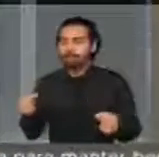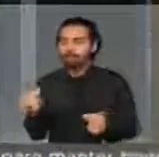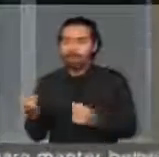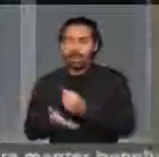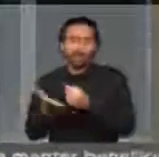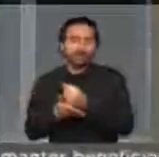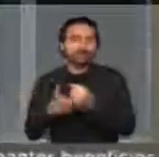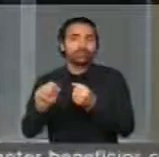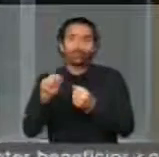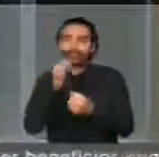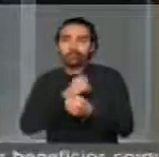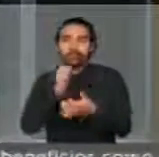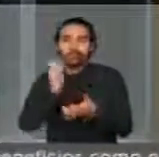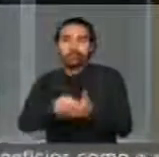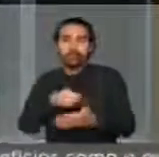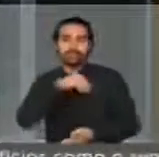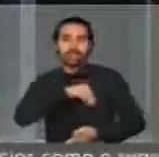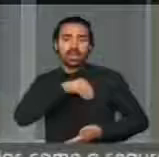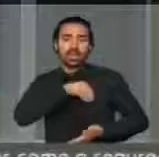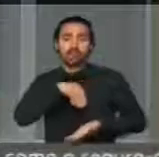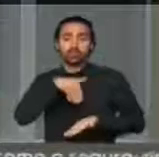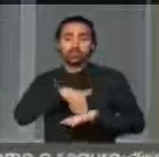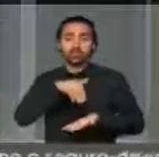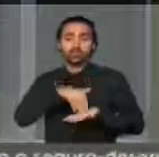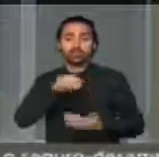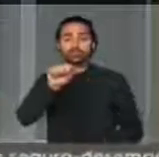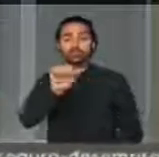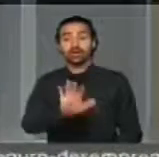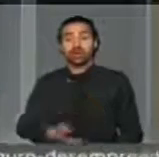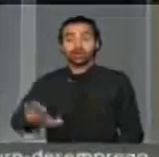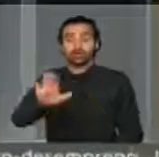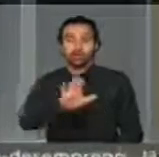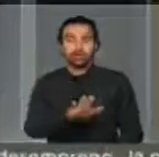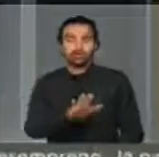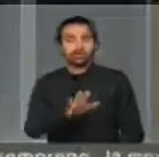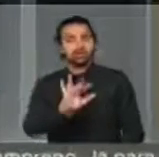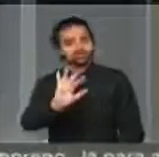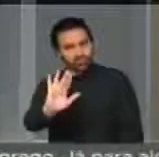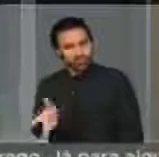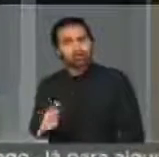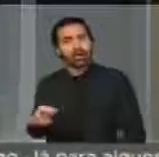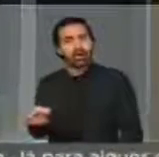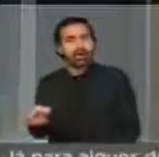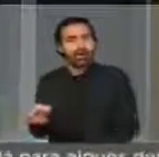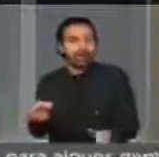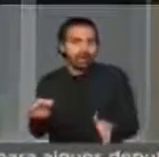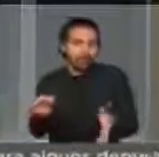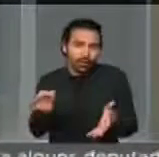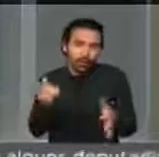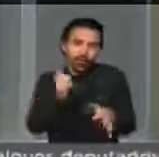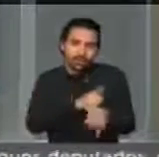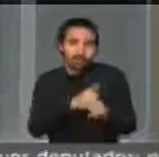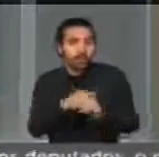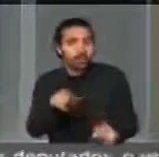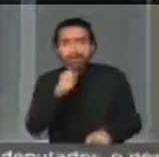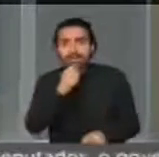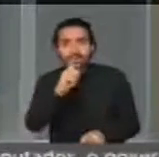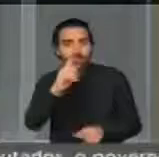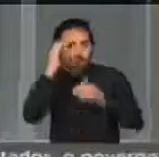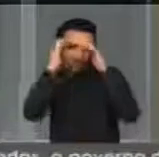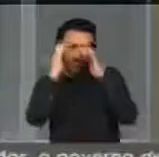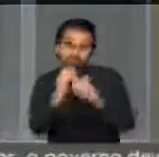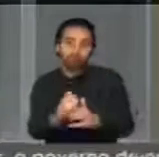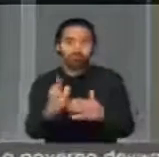inclusive o pagamento do piso salarial nacional, uma conquista não praticada inteiramente